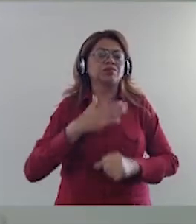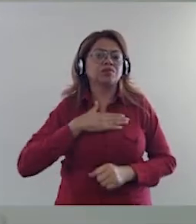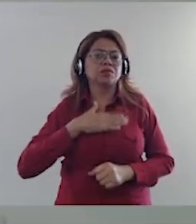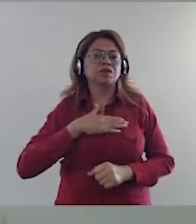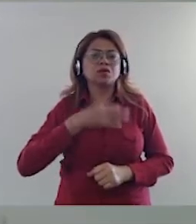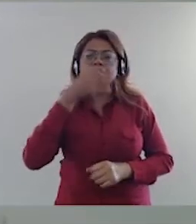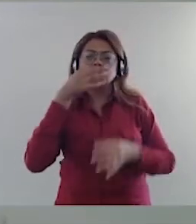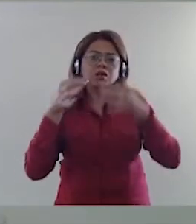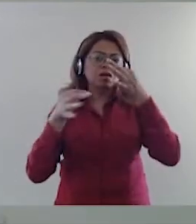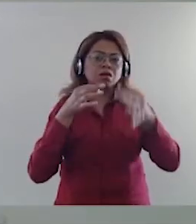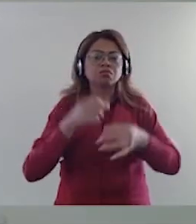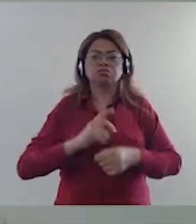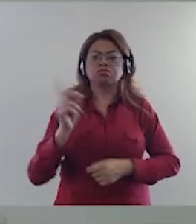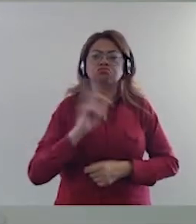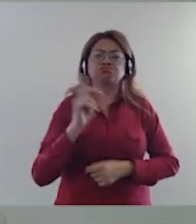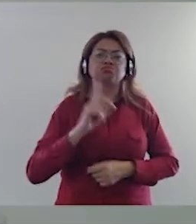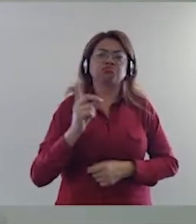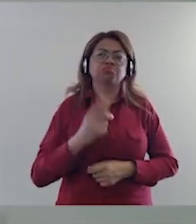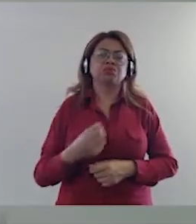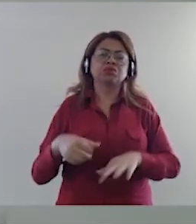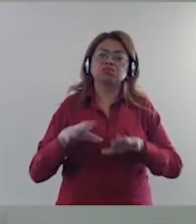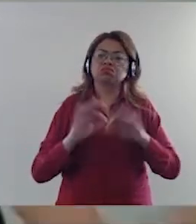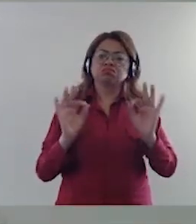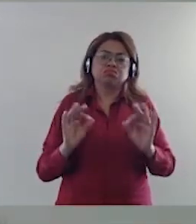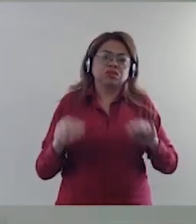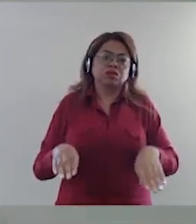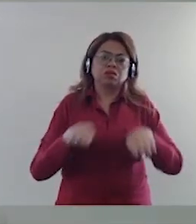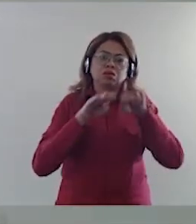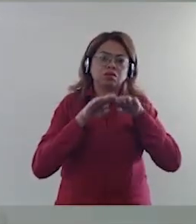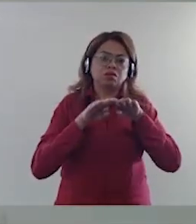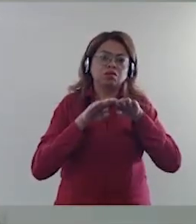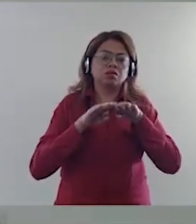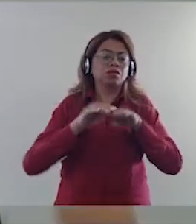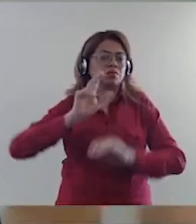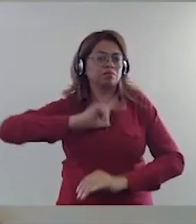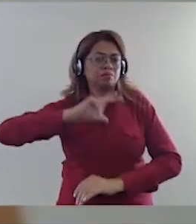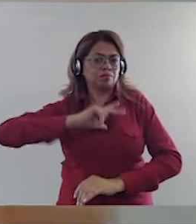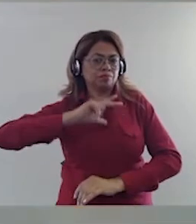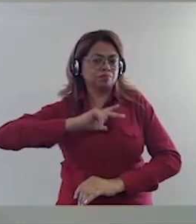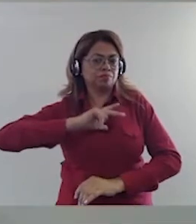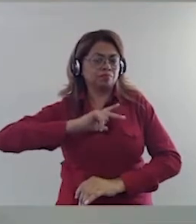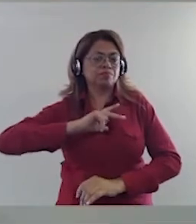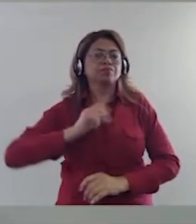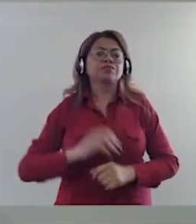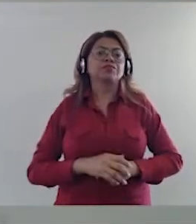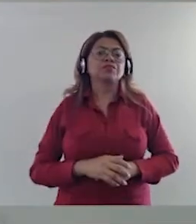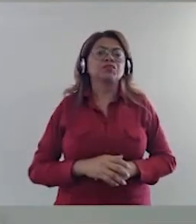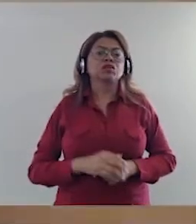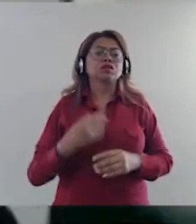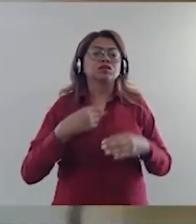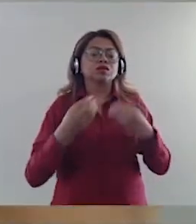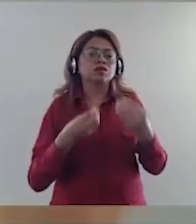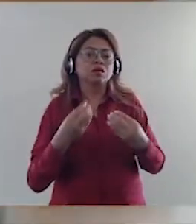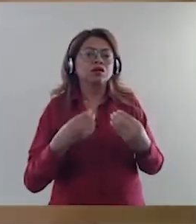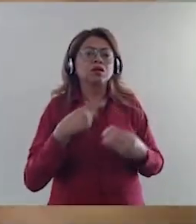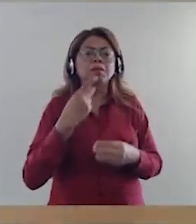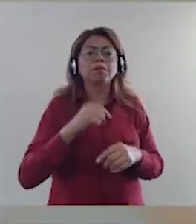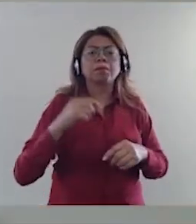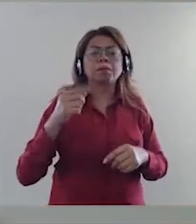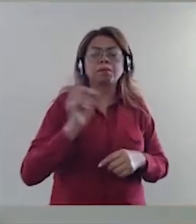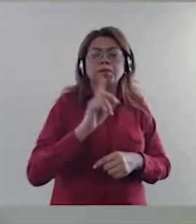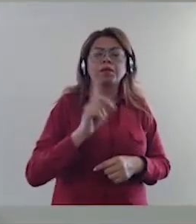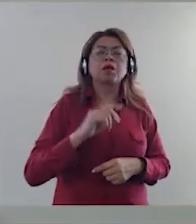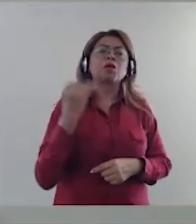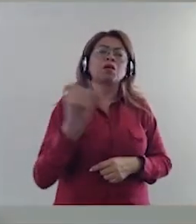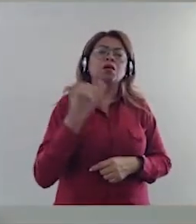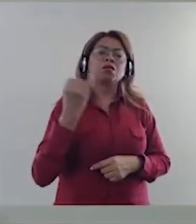ver, é injustificável. A privacidade é considerado menos importante a proteção